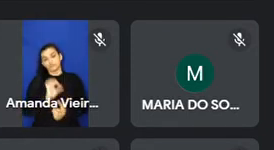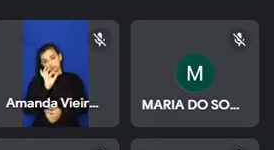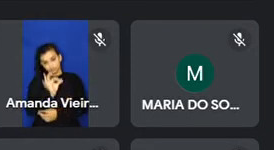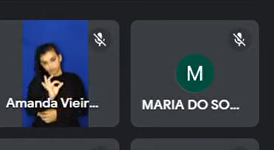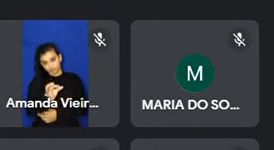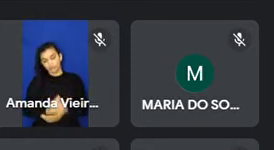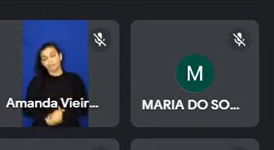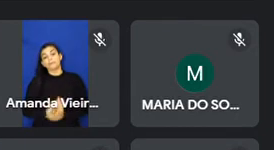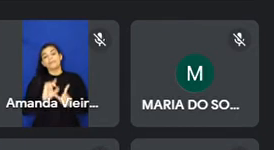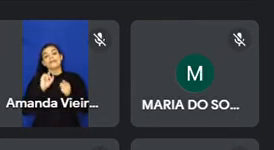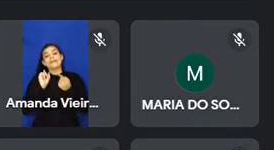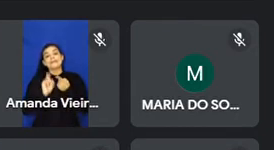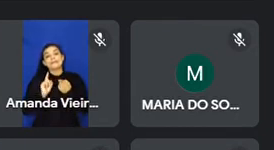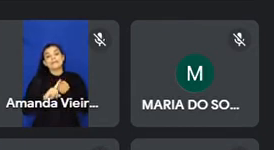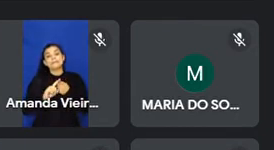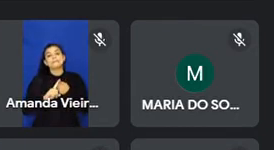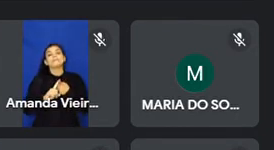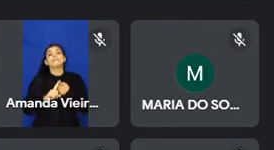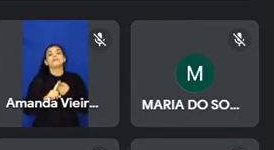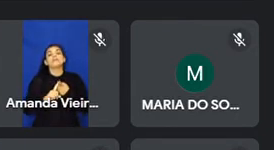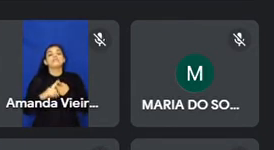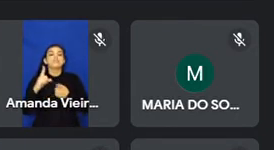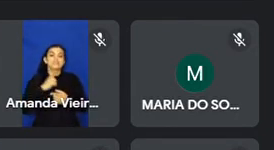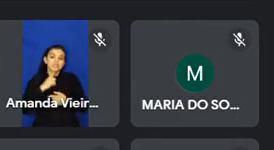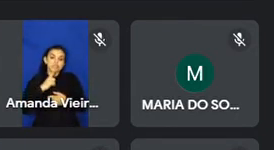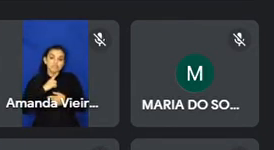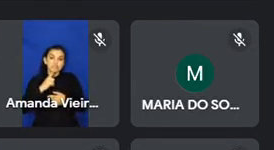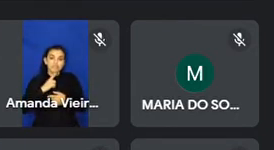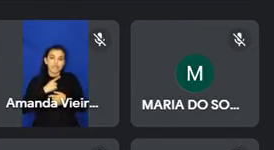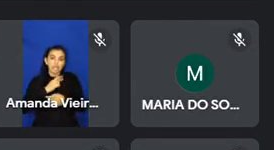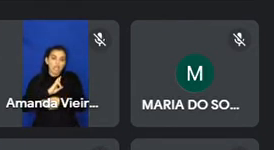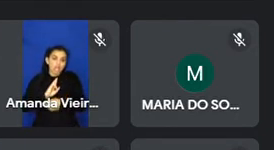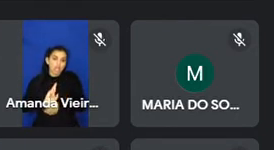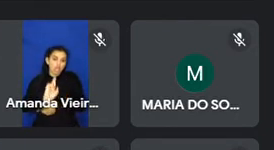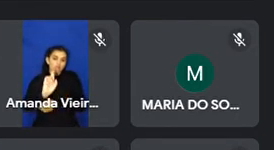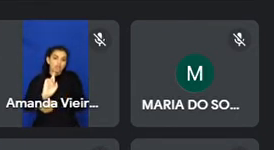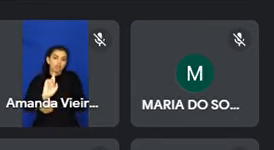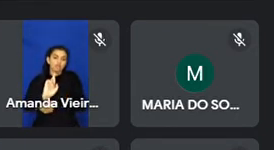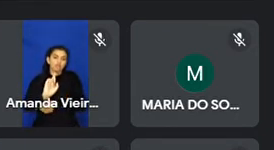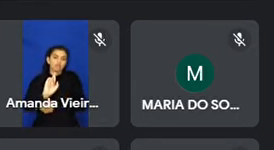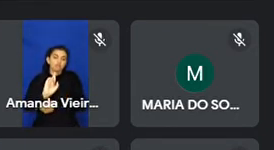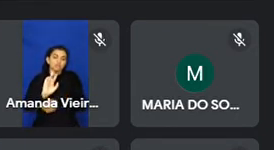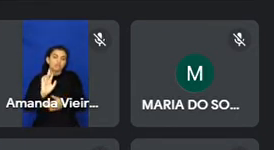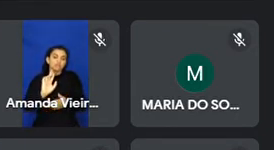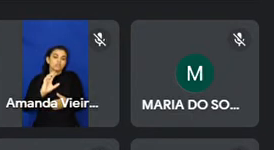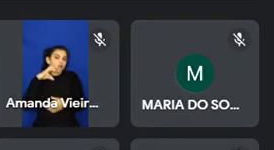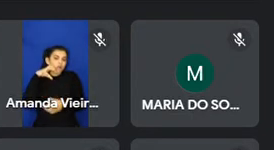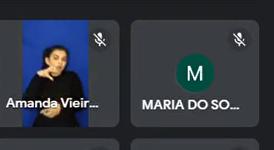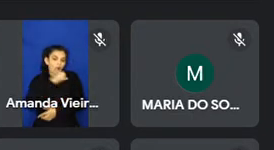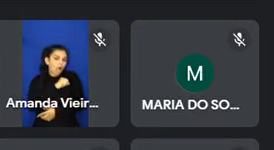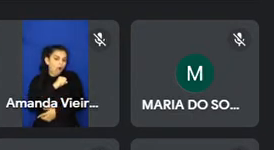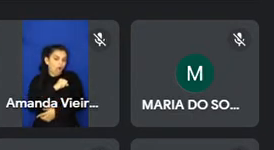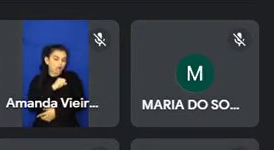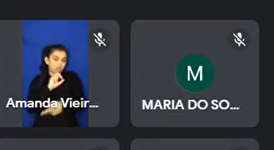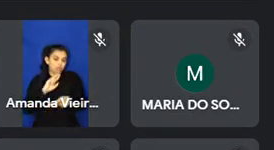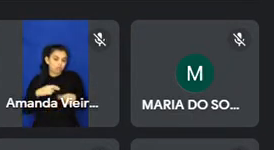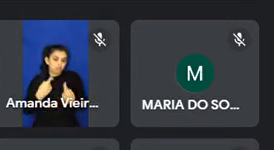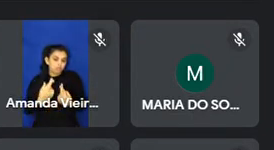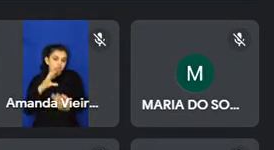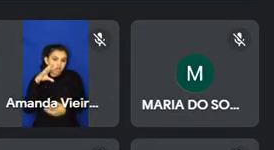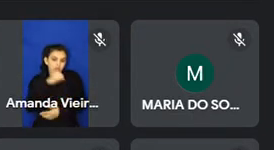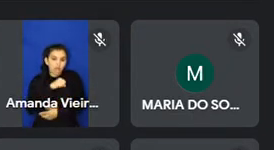Além disso, além dessa razão de manter a resposta mais rápida, mais eficaz, aumentando